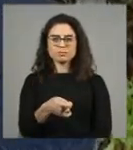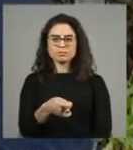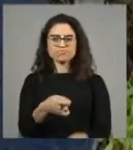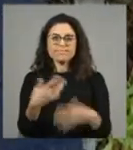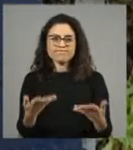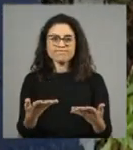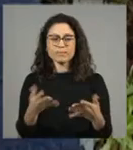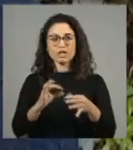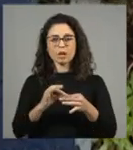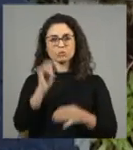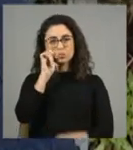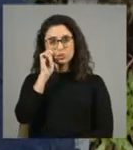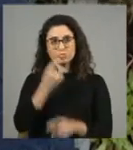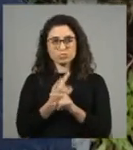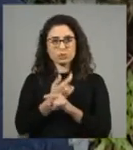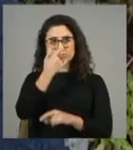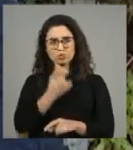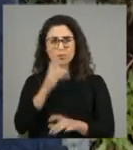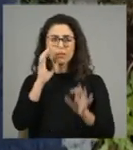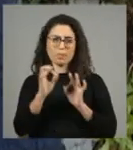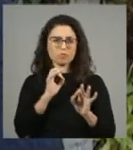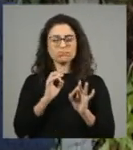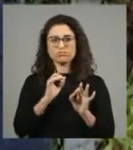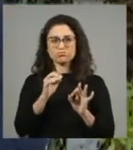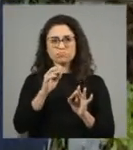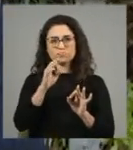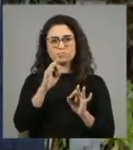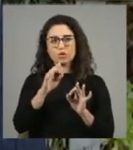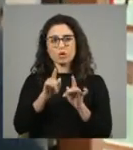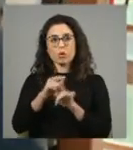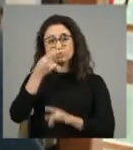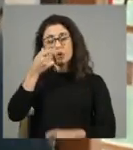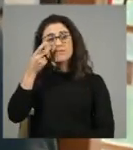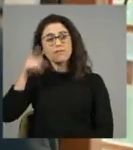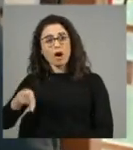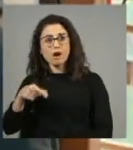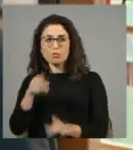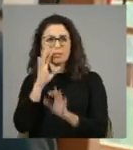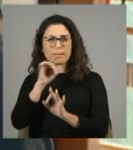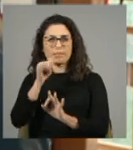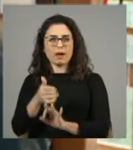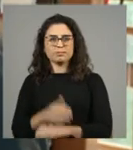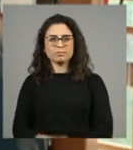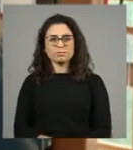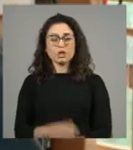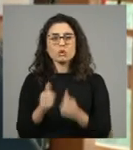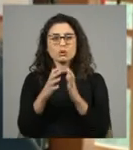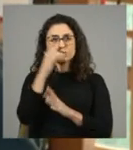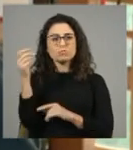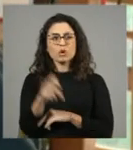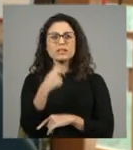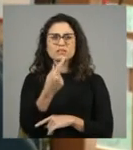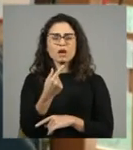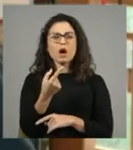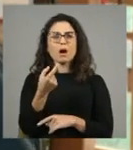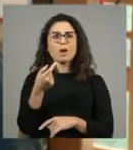nível turístico, as pessoas estão mais preparadas do que os locais, a meu ver. E toda a vez que antes de chegar, o cliente, olha, quanto é que pagamos para entrar